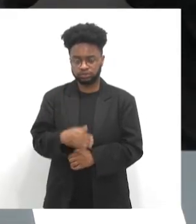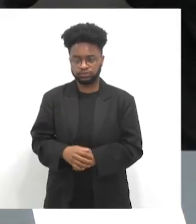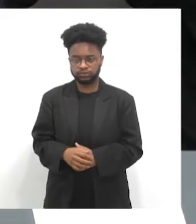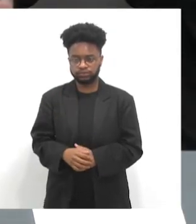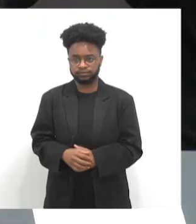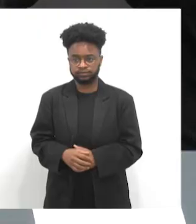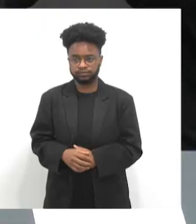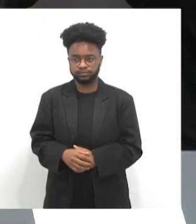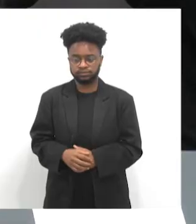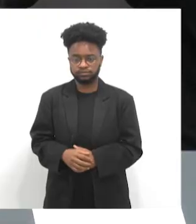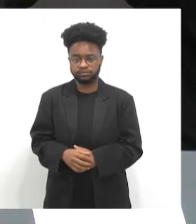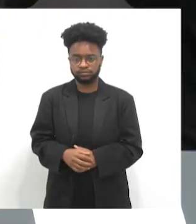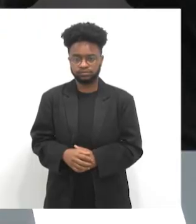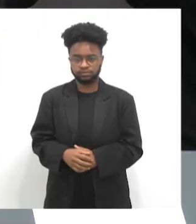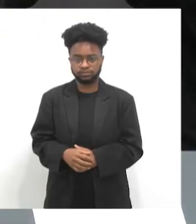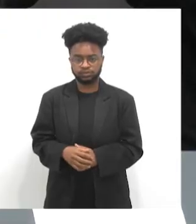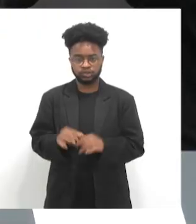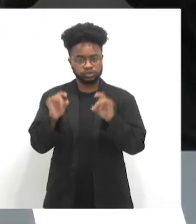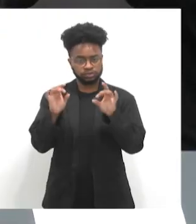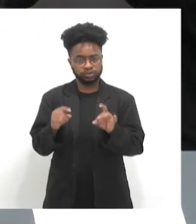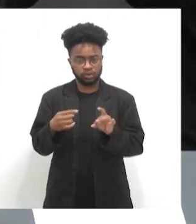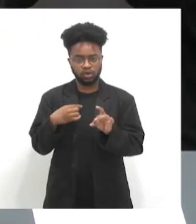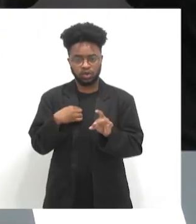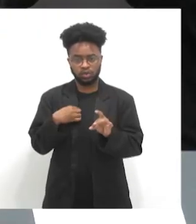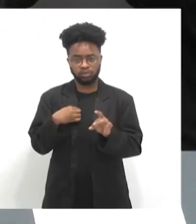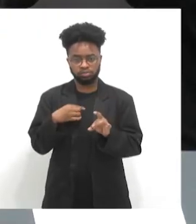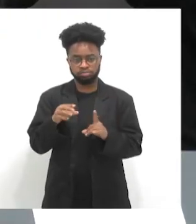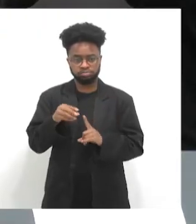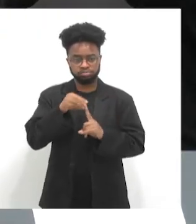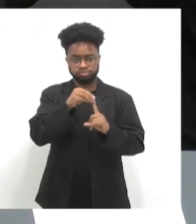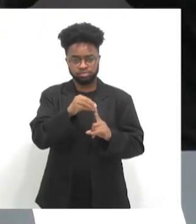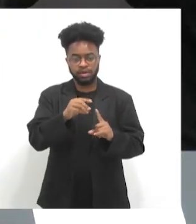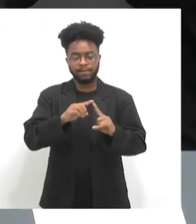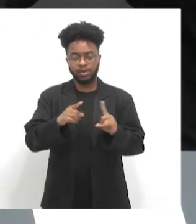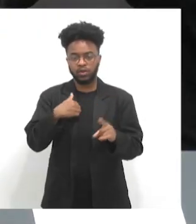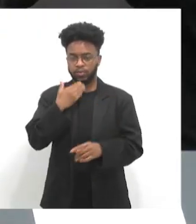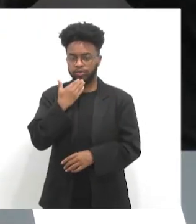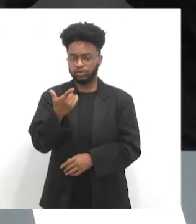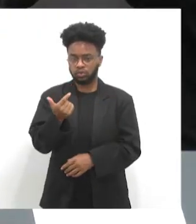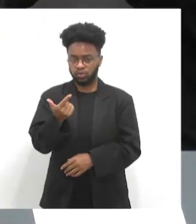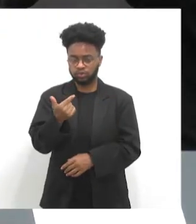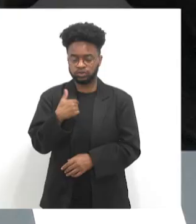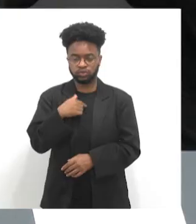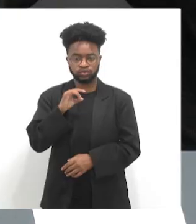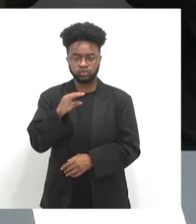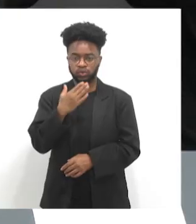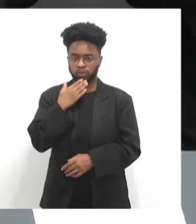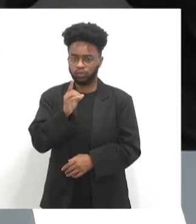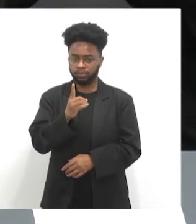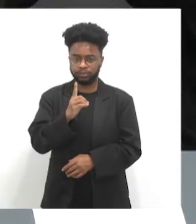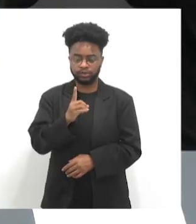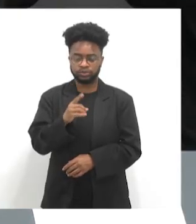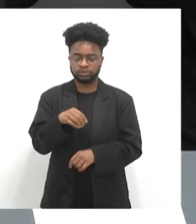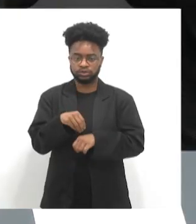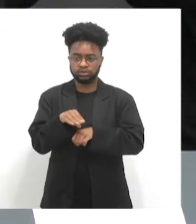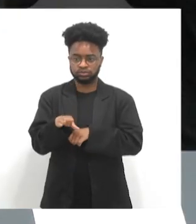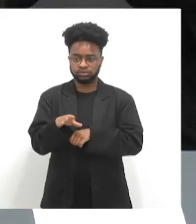em especial, vou destacar isso, mas vou pedir os 12. Eu acho prudente... Eu só não vou pedir